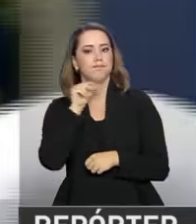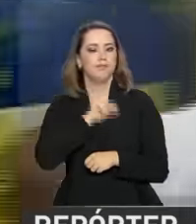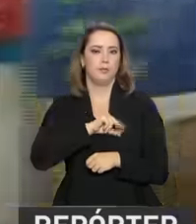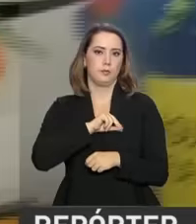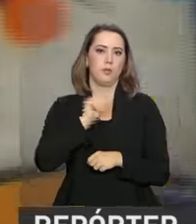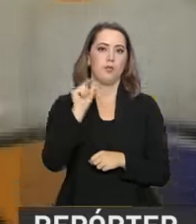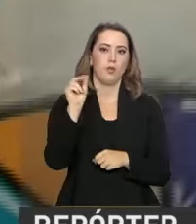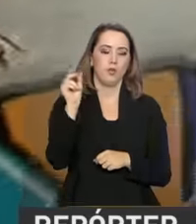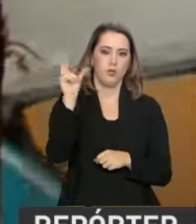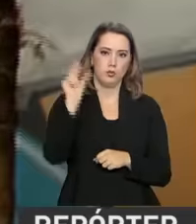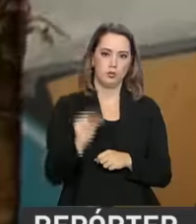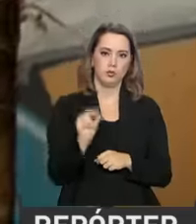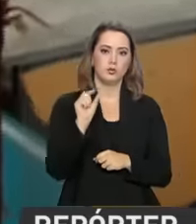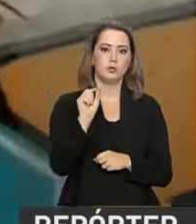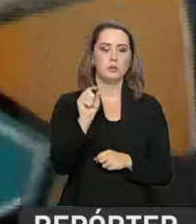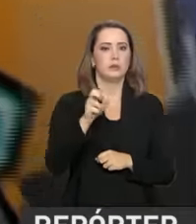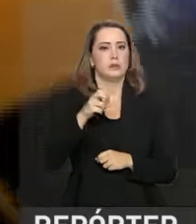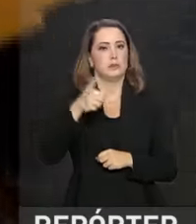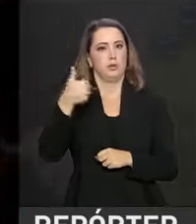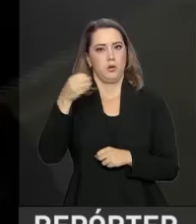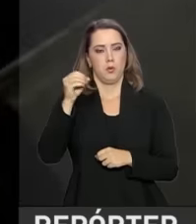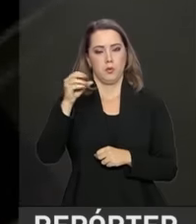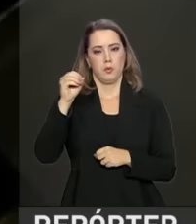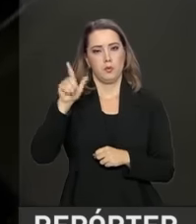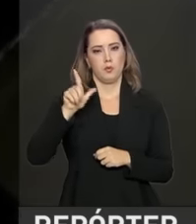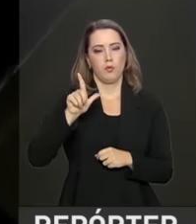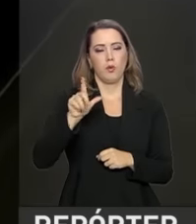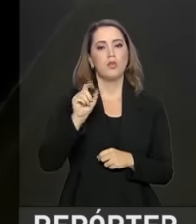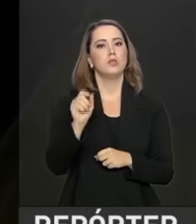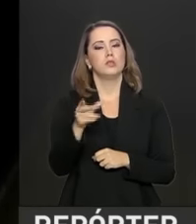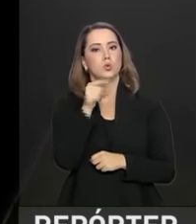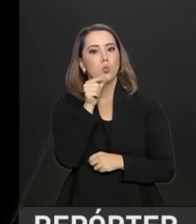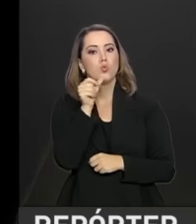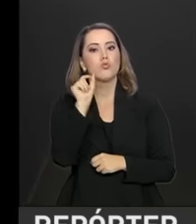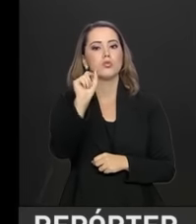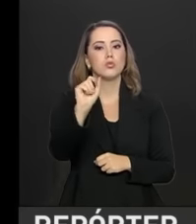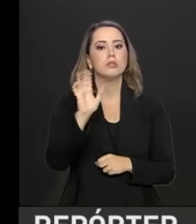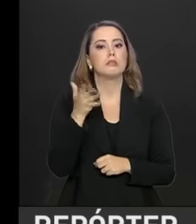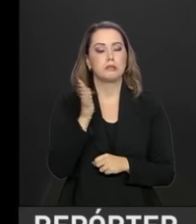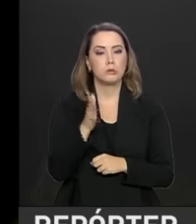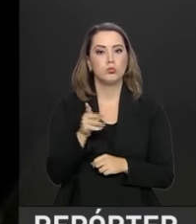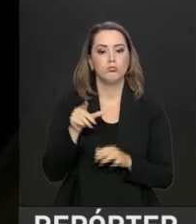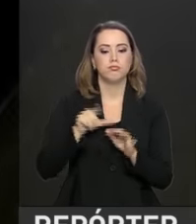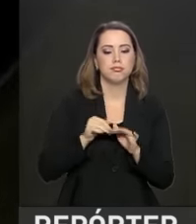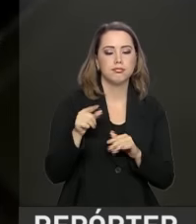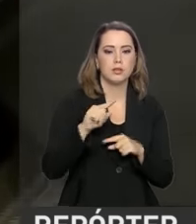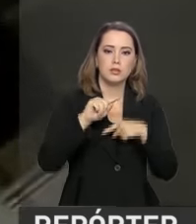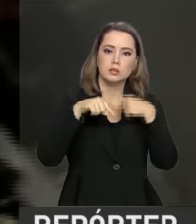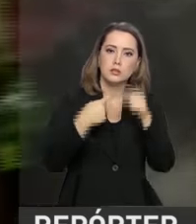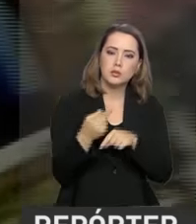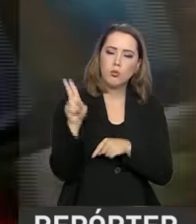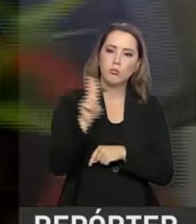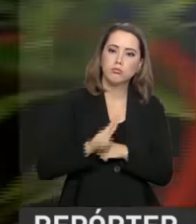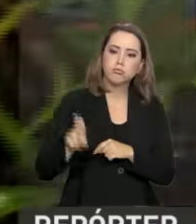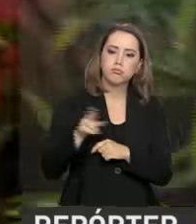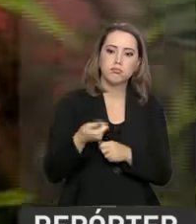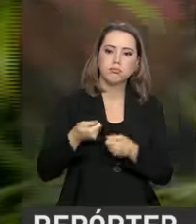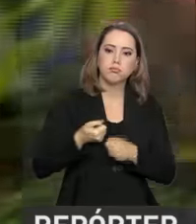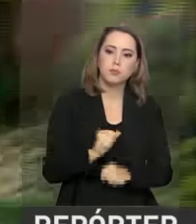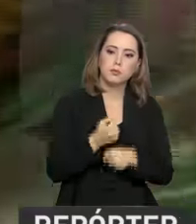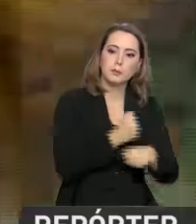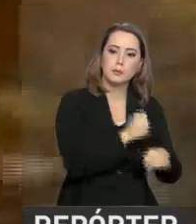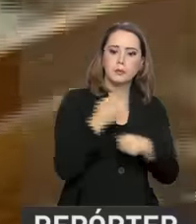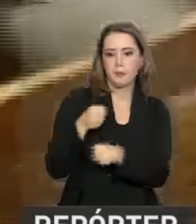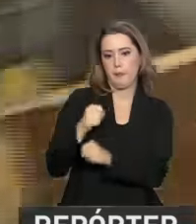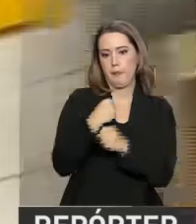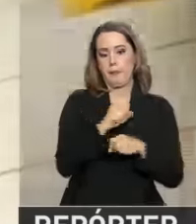capacidade para 1000 L de água 15 minutos de chuva já são suficientes para enchê-lo a água é utilizada para lavar a